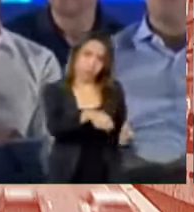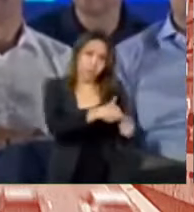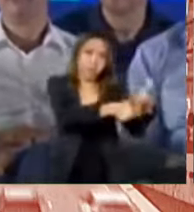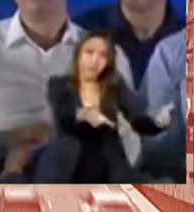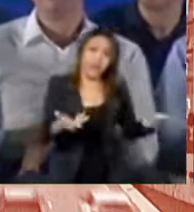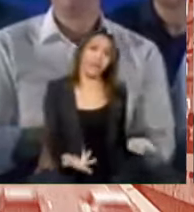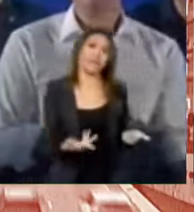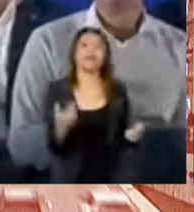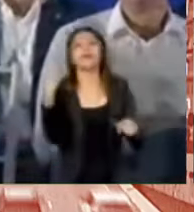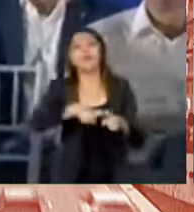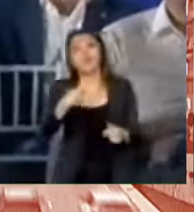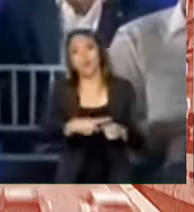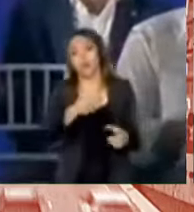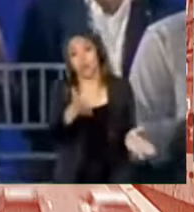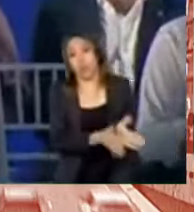contra, né,